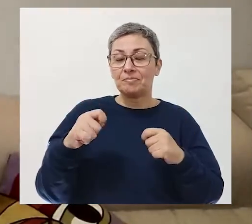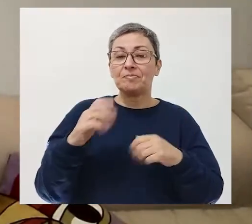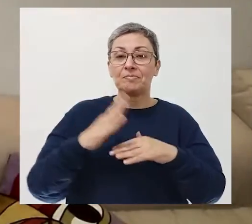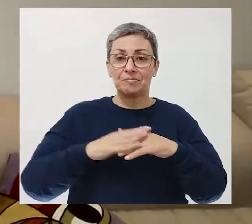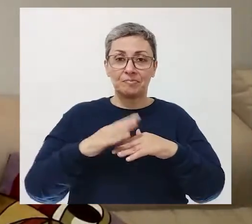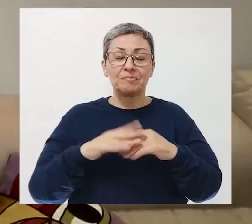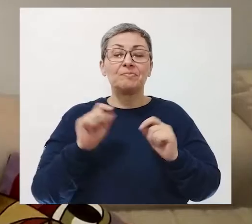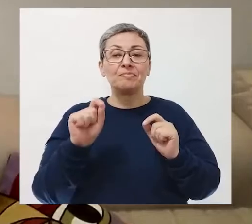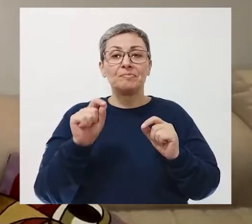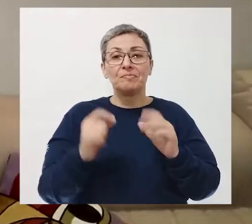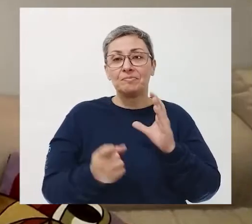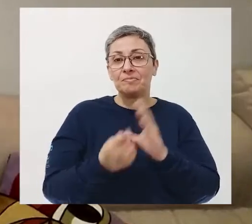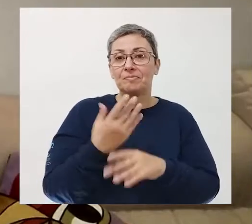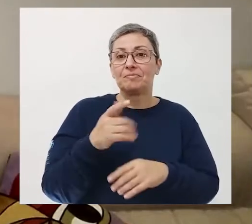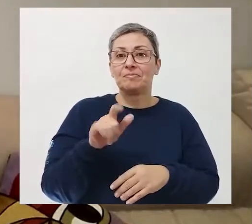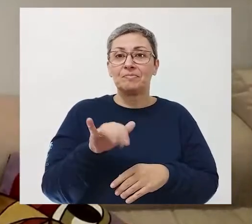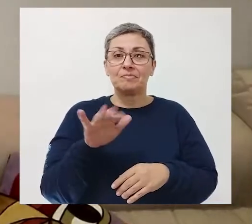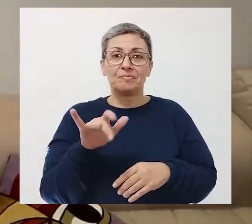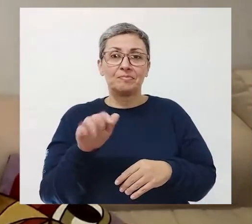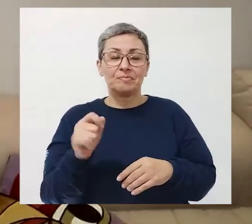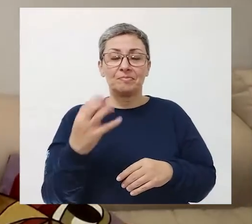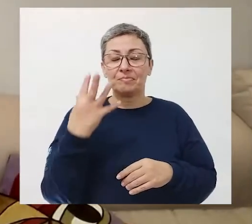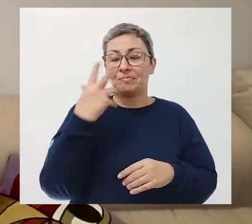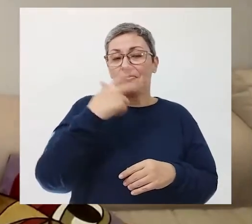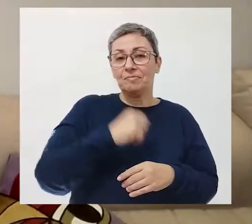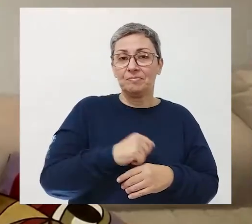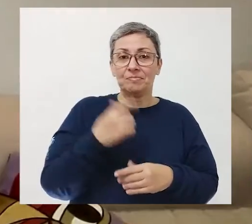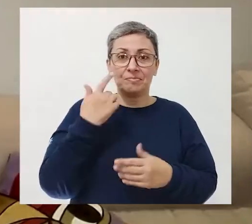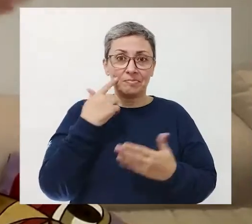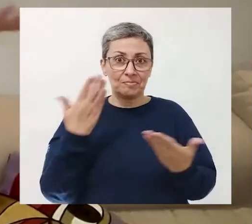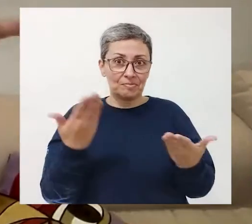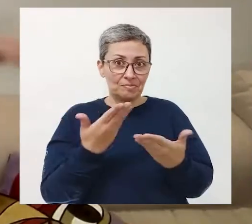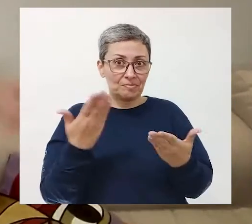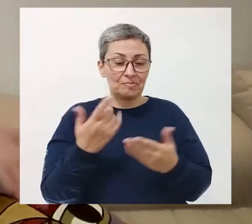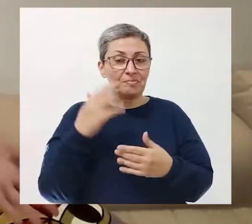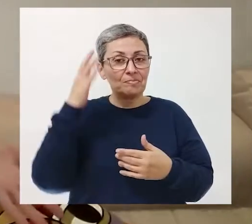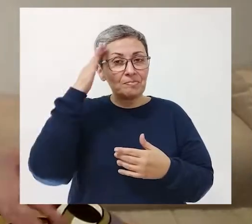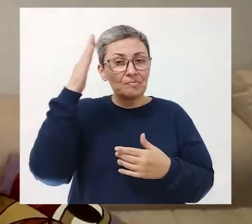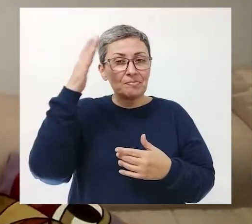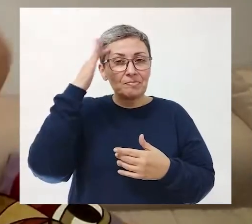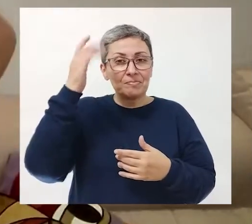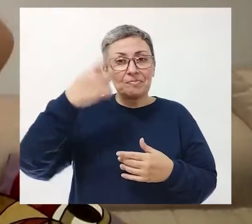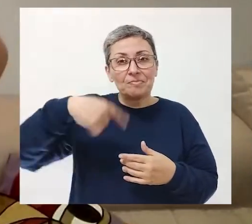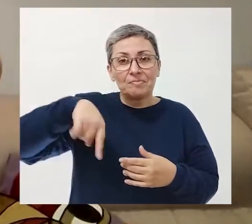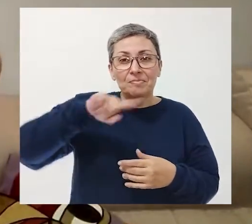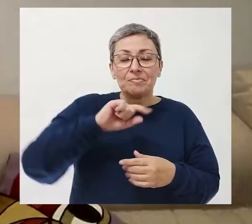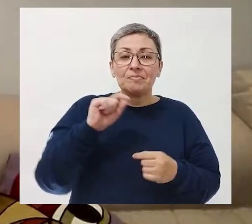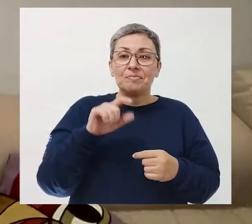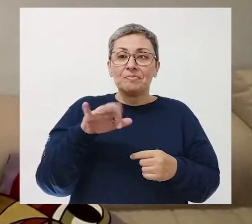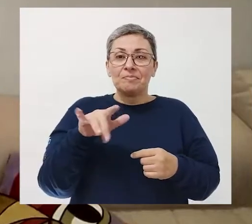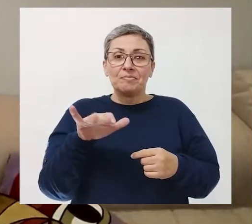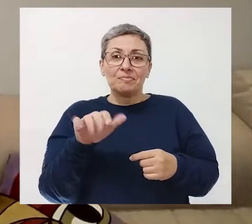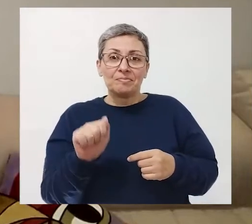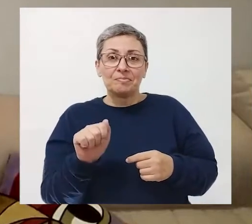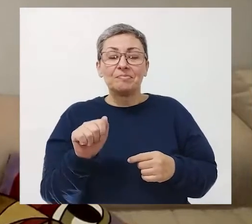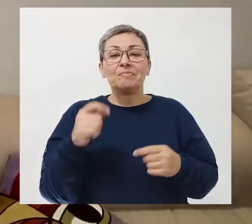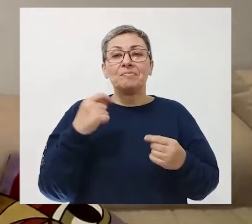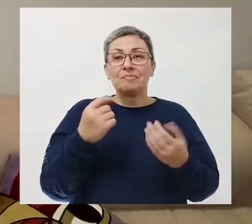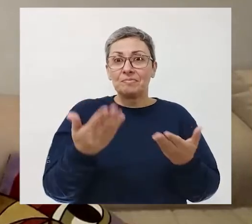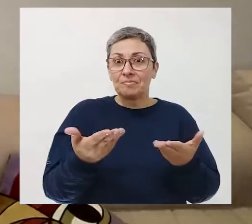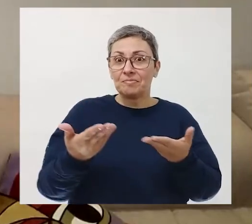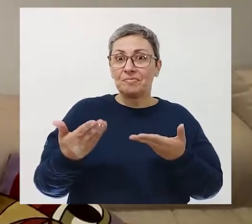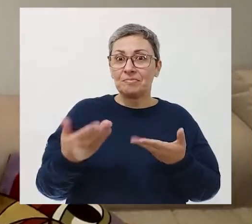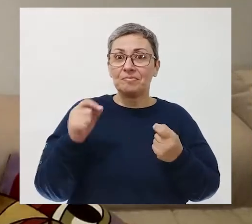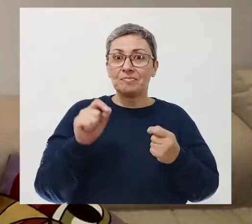criar xilogravuras lindas. Agora, imaginem só vocês, a Maria do Carmo, receber